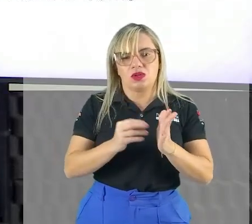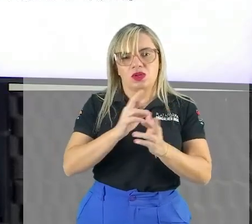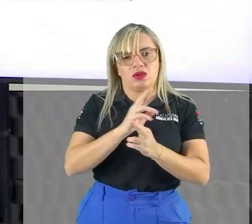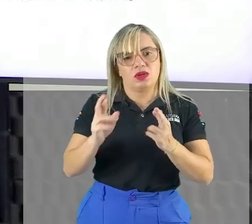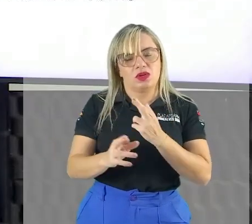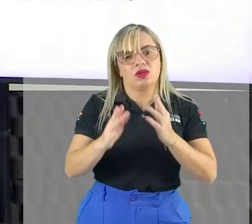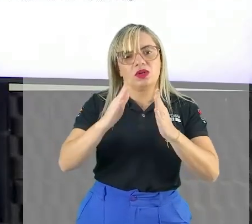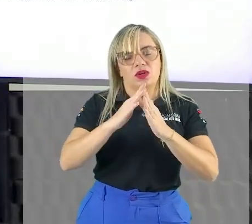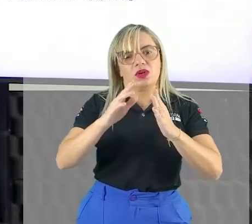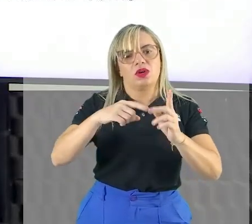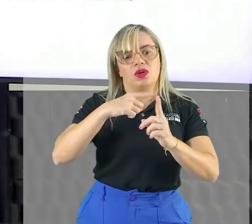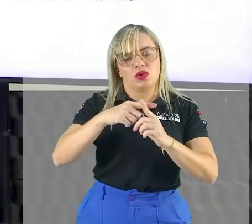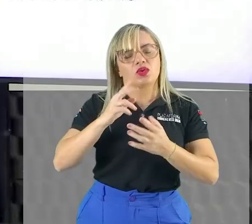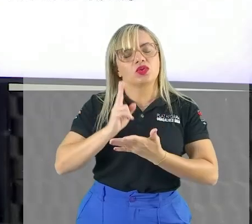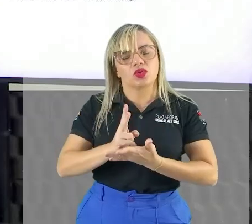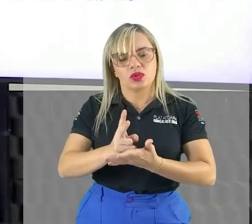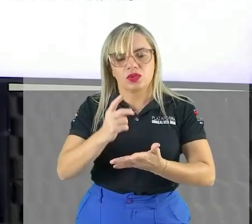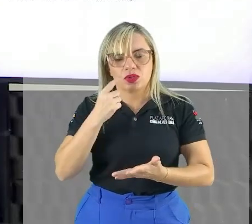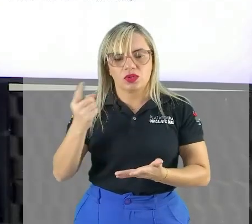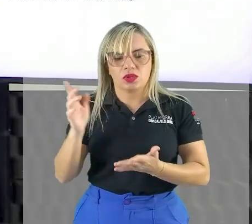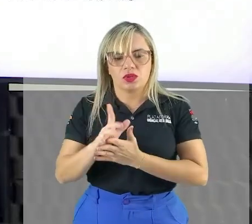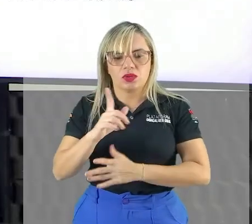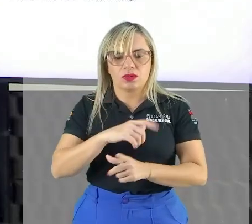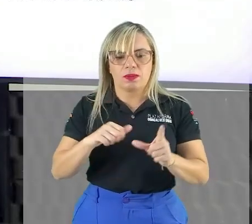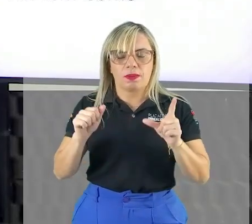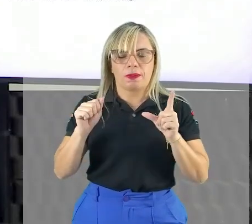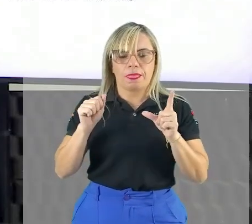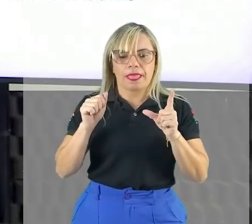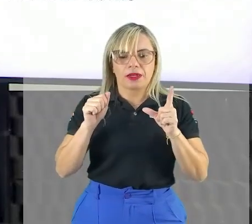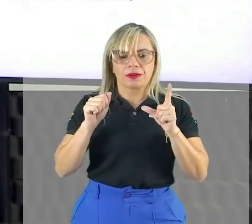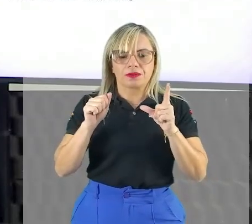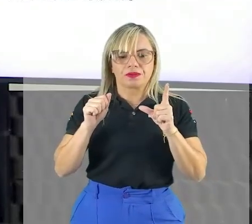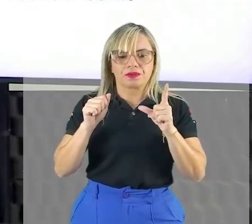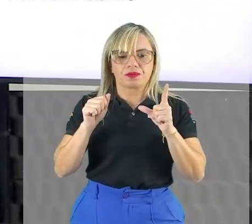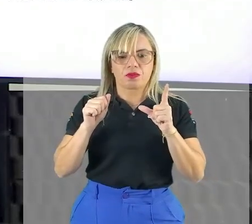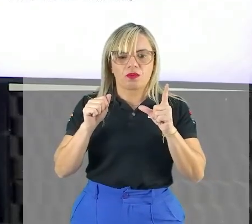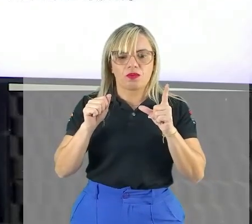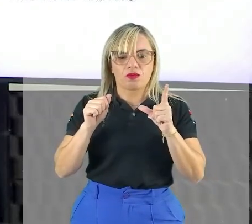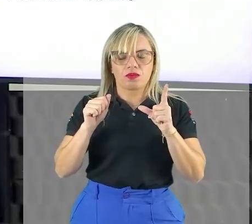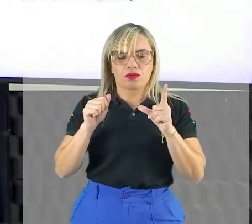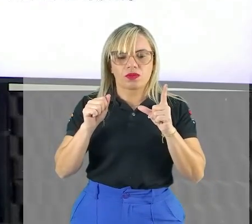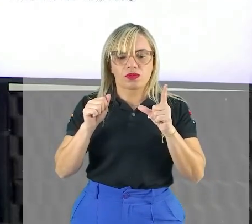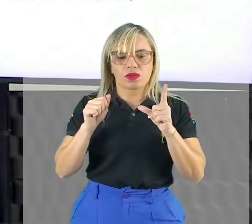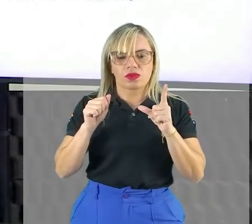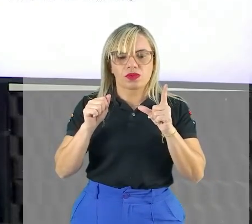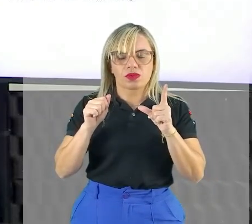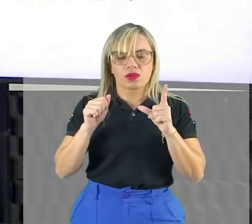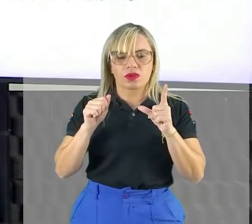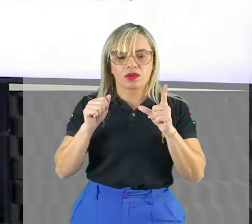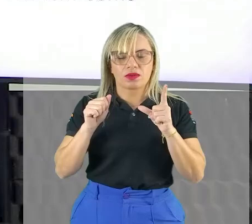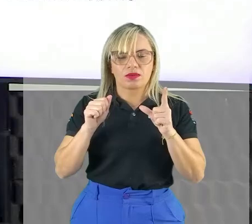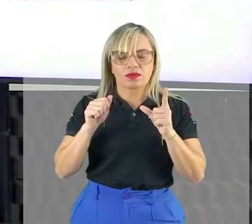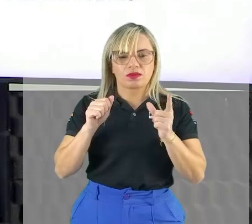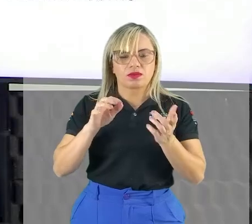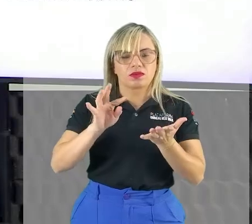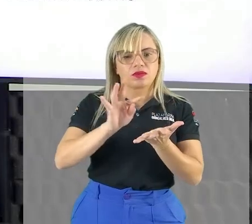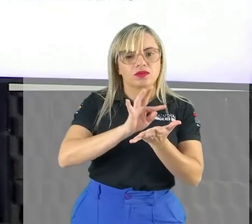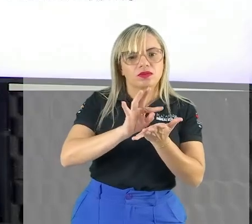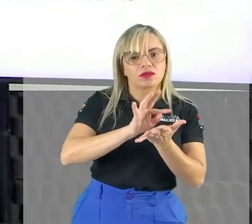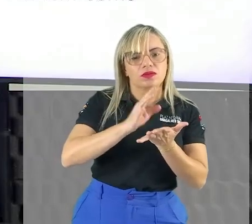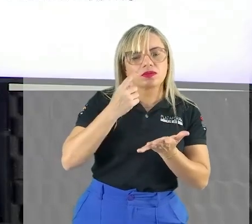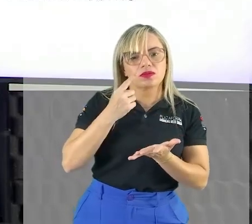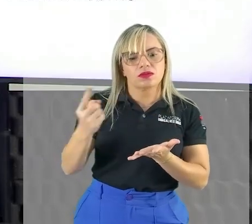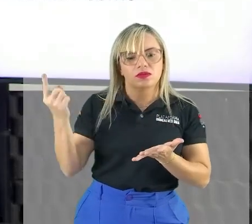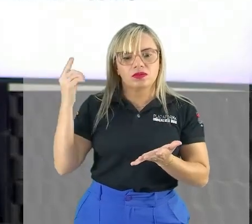aqui fala, letra A, resgate dos valores da antiguidade clássica, como o teocentrismo. Teocentrismo, ó, já é uma palavrinha